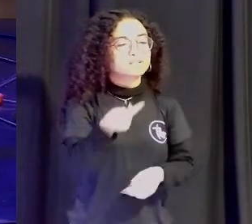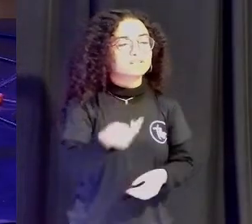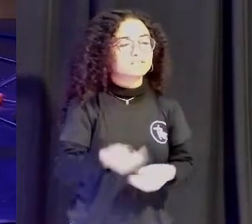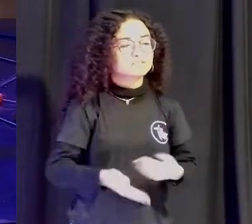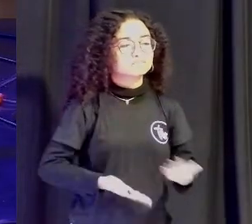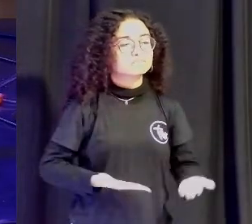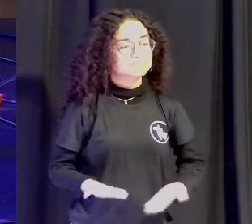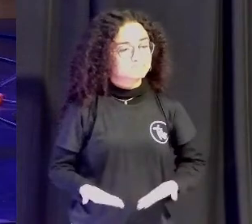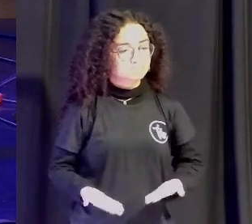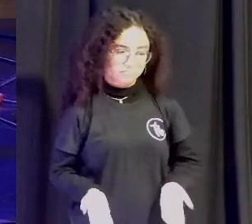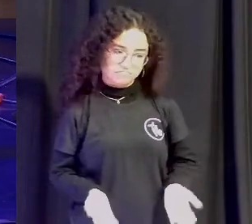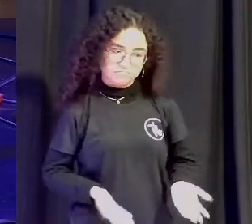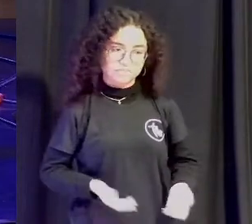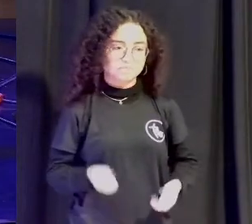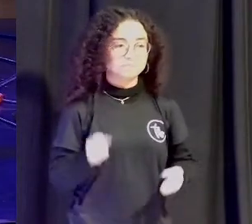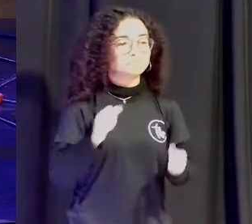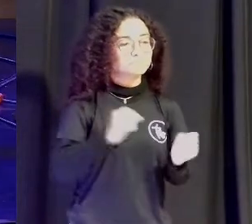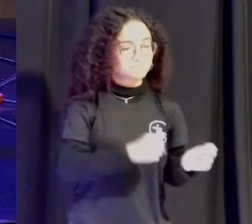fazer.